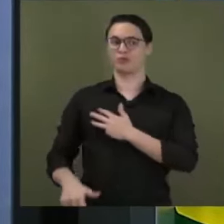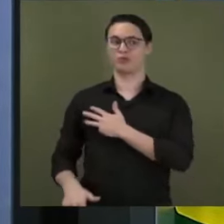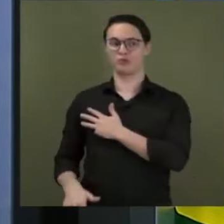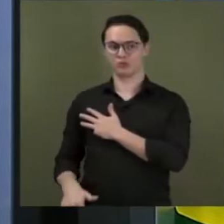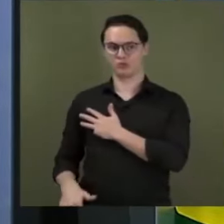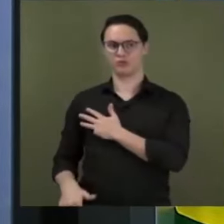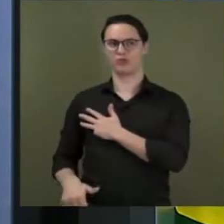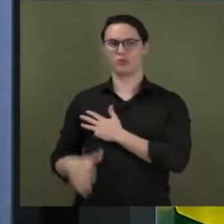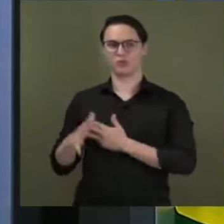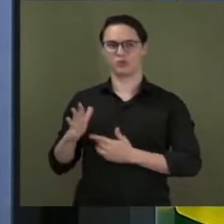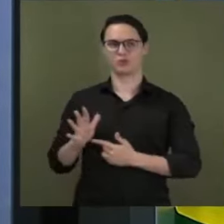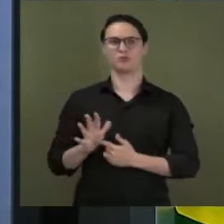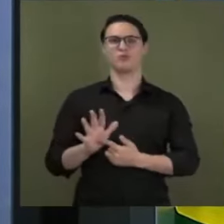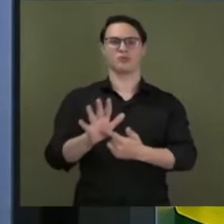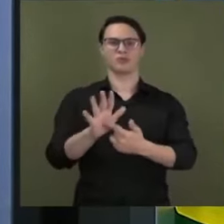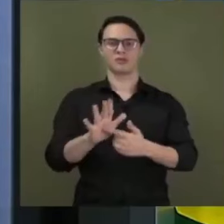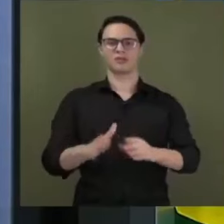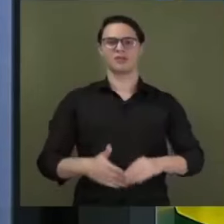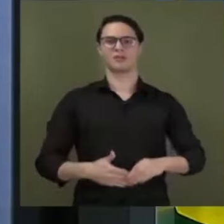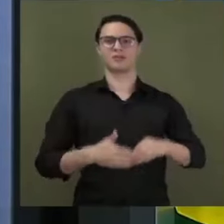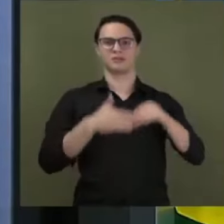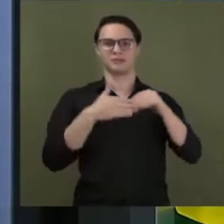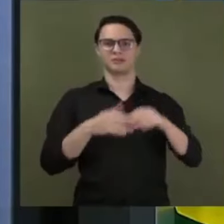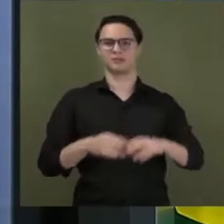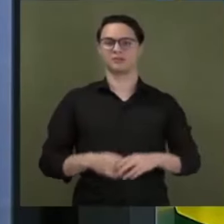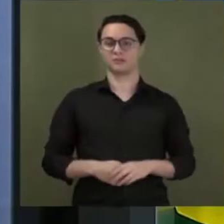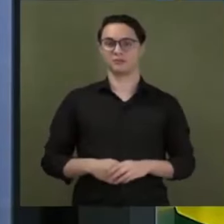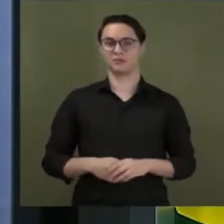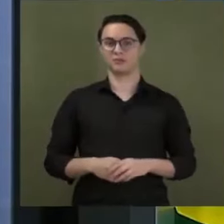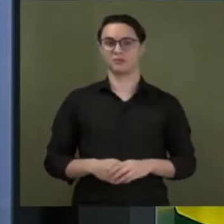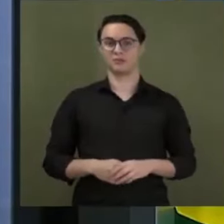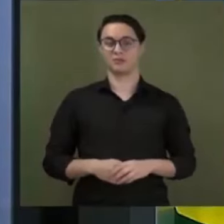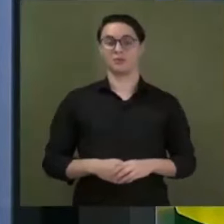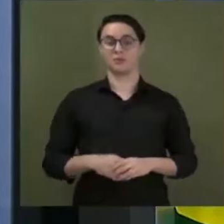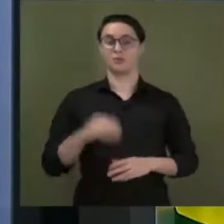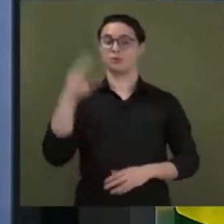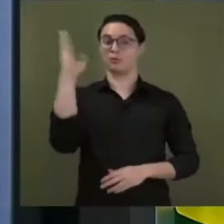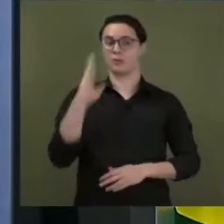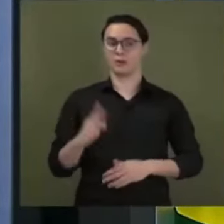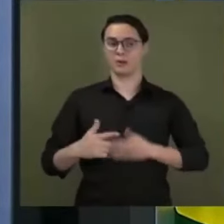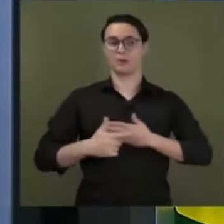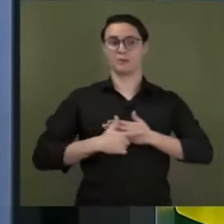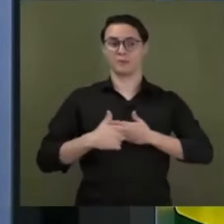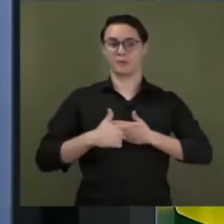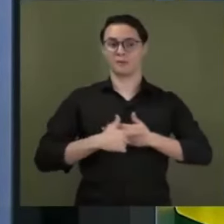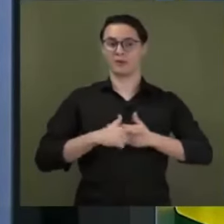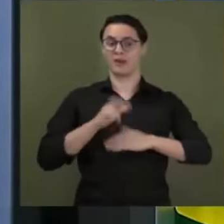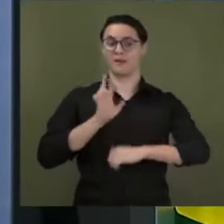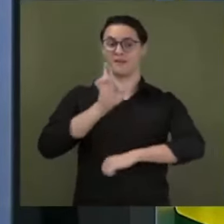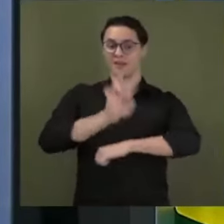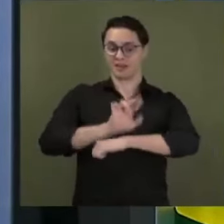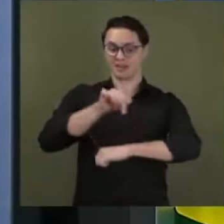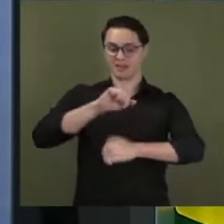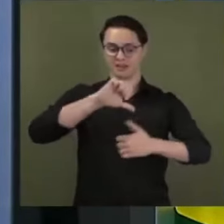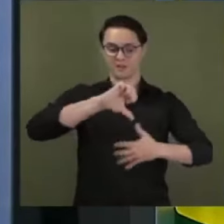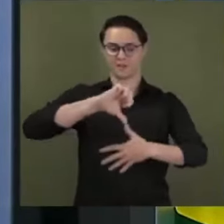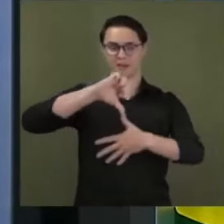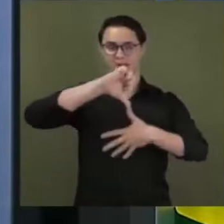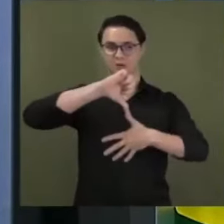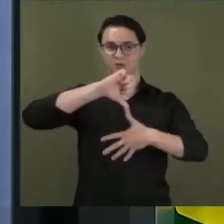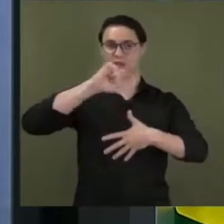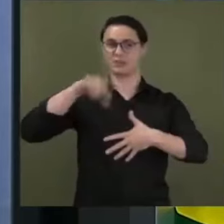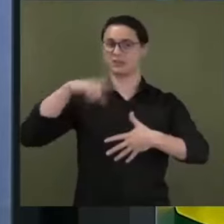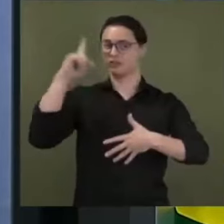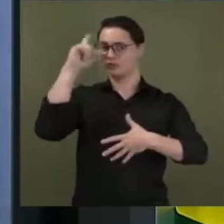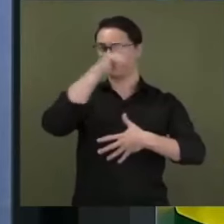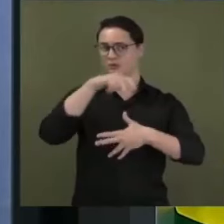está demonstrando com a sua liderança o Brasil tem um papel na América do Sul difícil pela